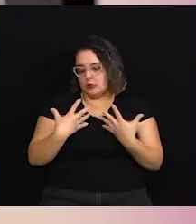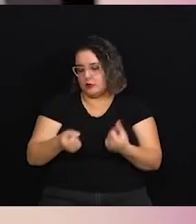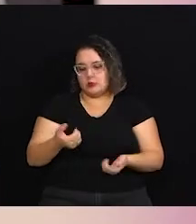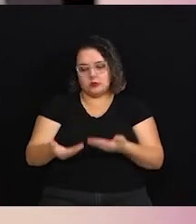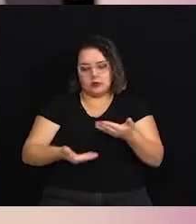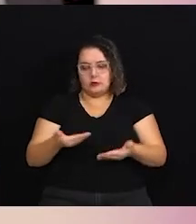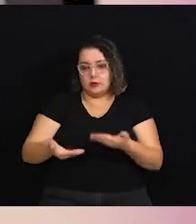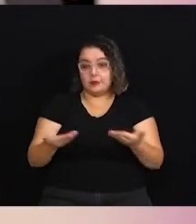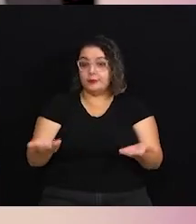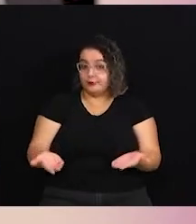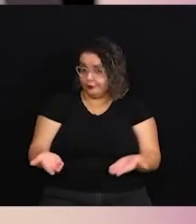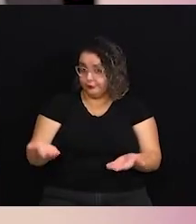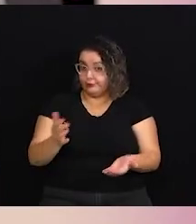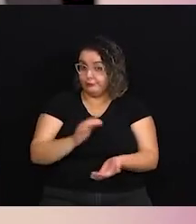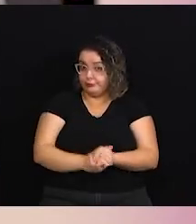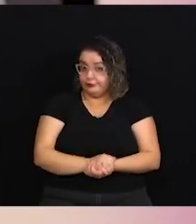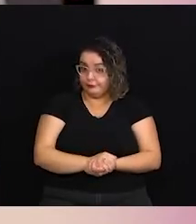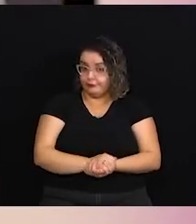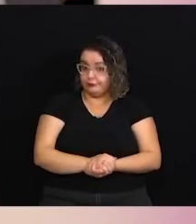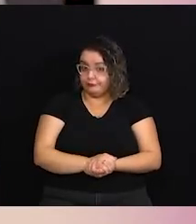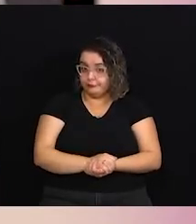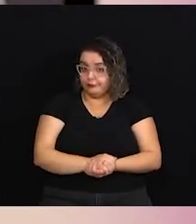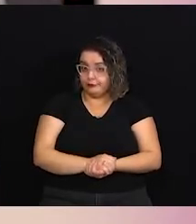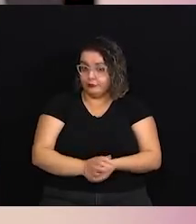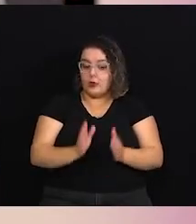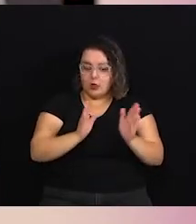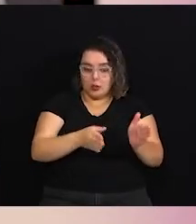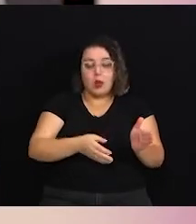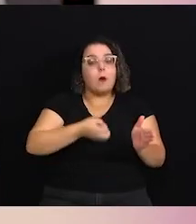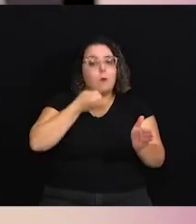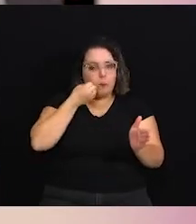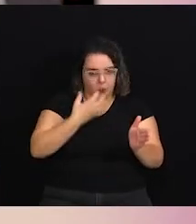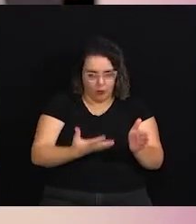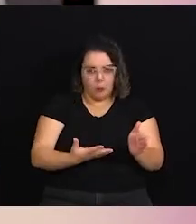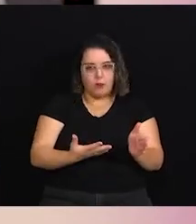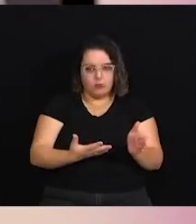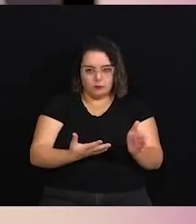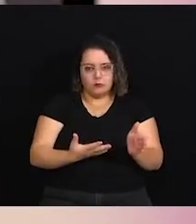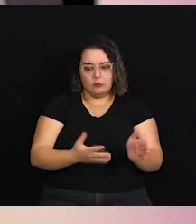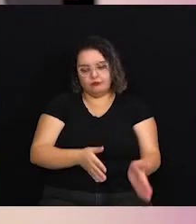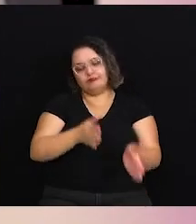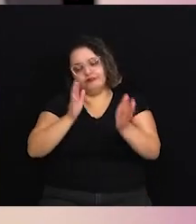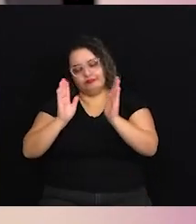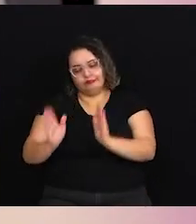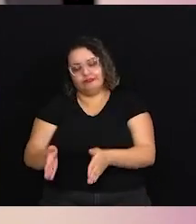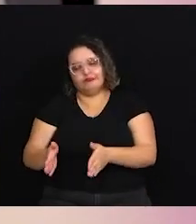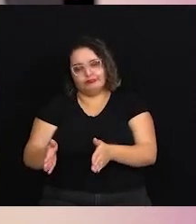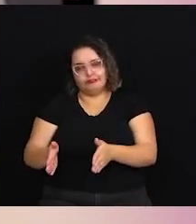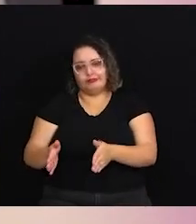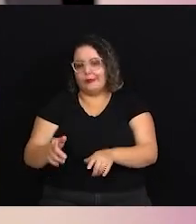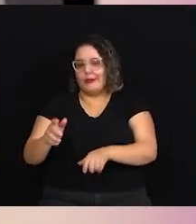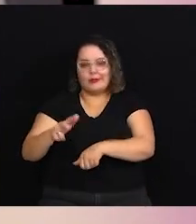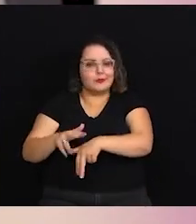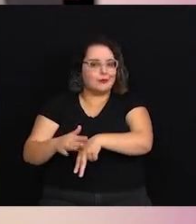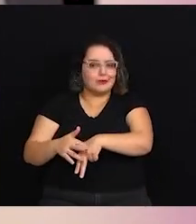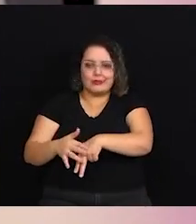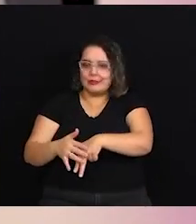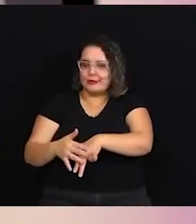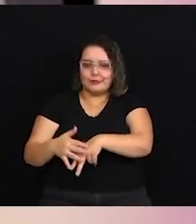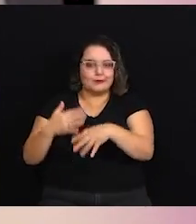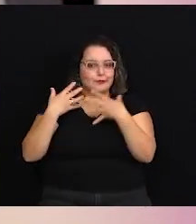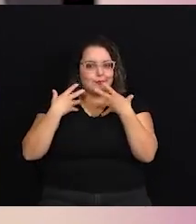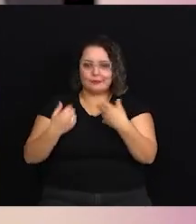tratamento então de um lado tratamento funciona só que do outro lado os